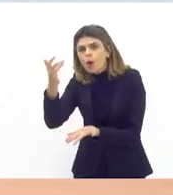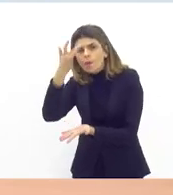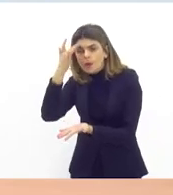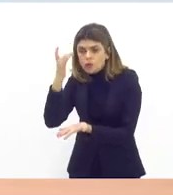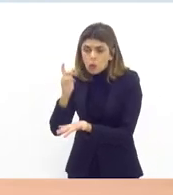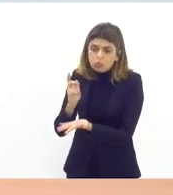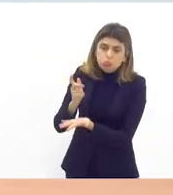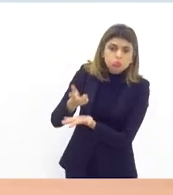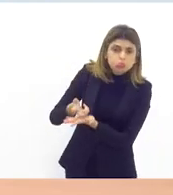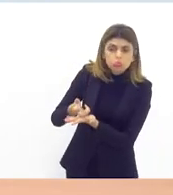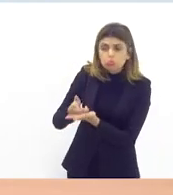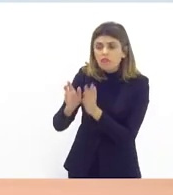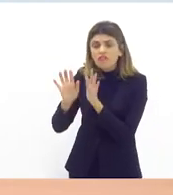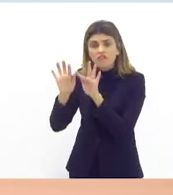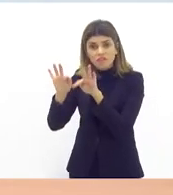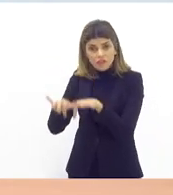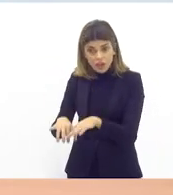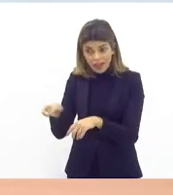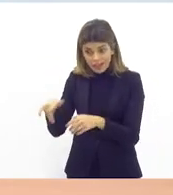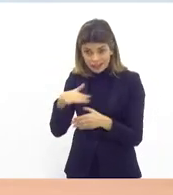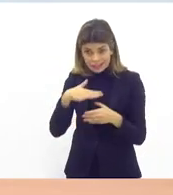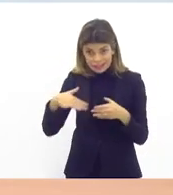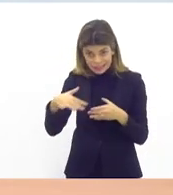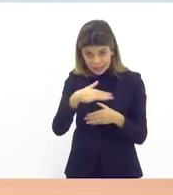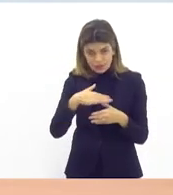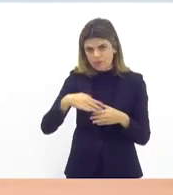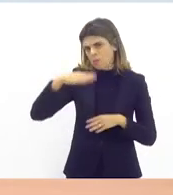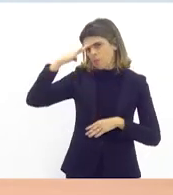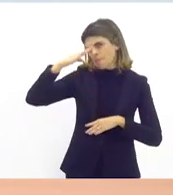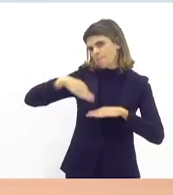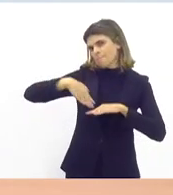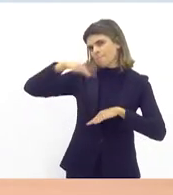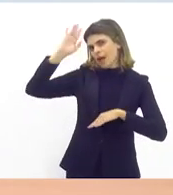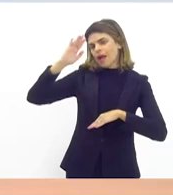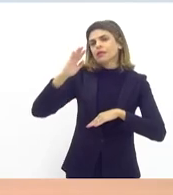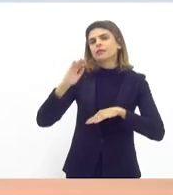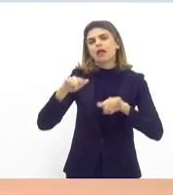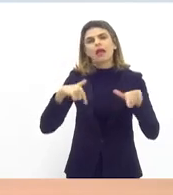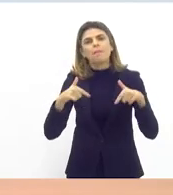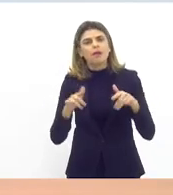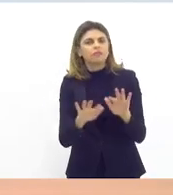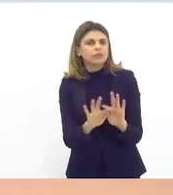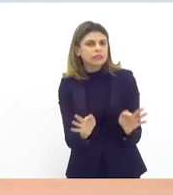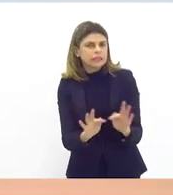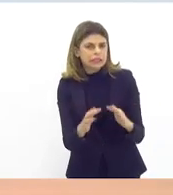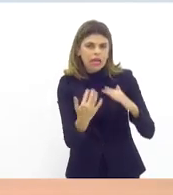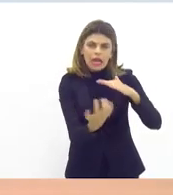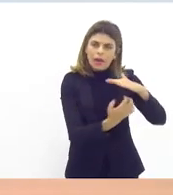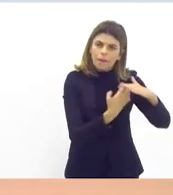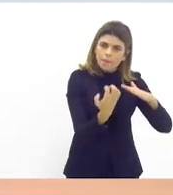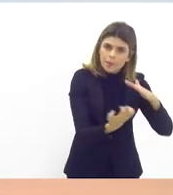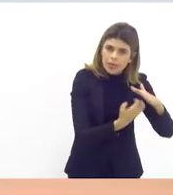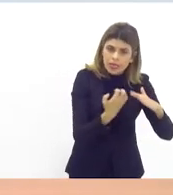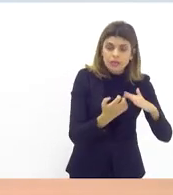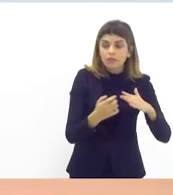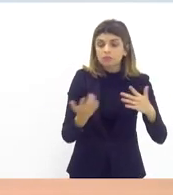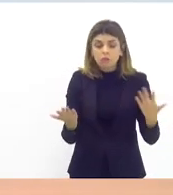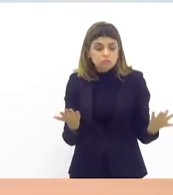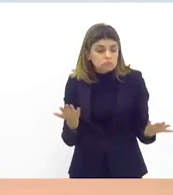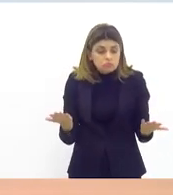final, sendo que, nesses setores, a dominância de empresas do Simples é muito grande. E as empresas do Simples, o Simples não está